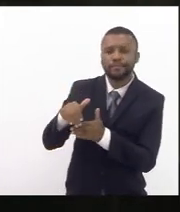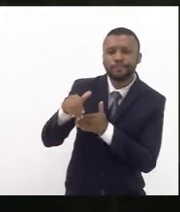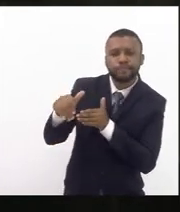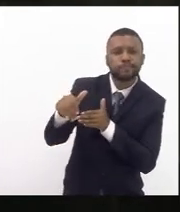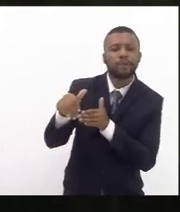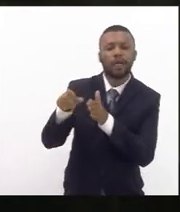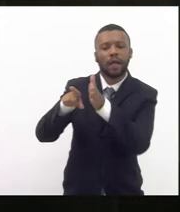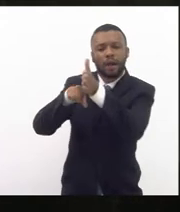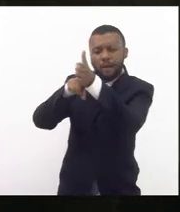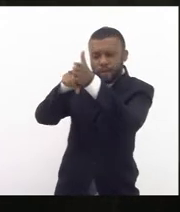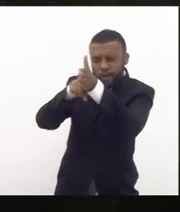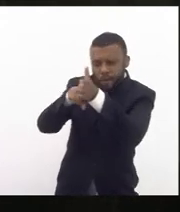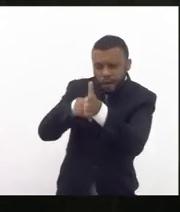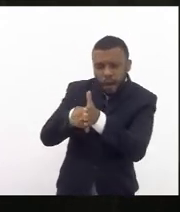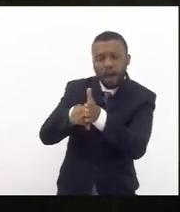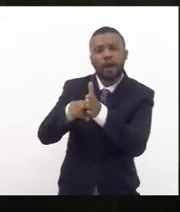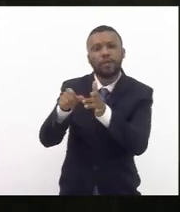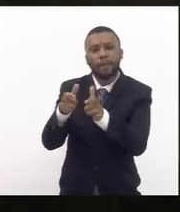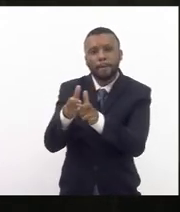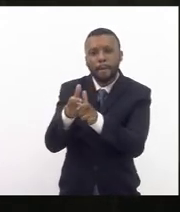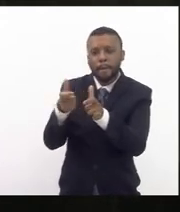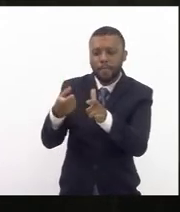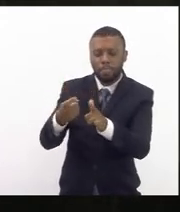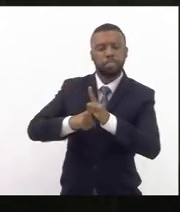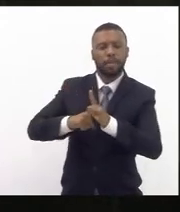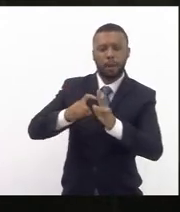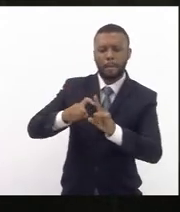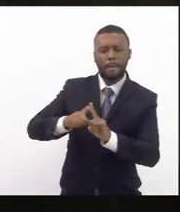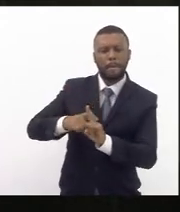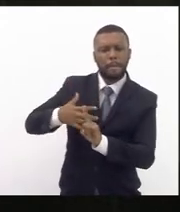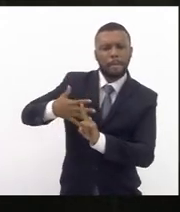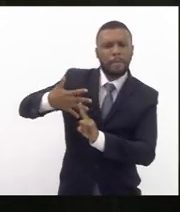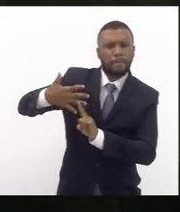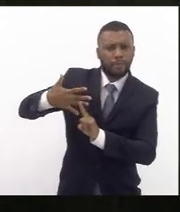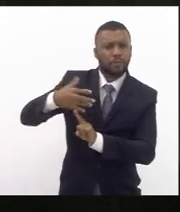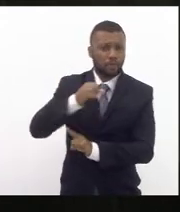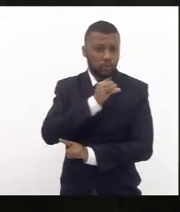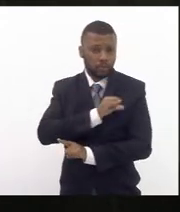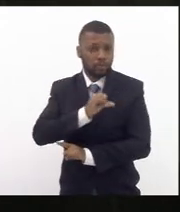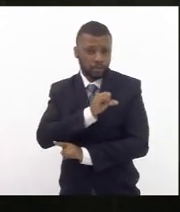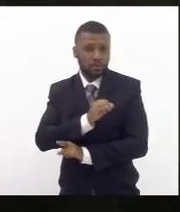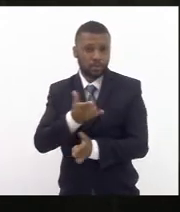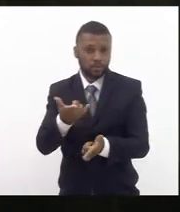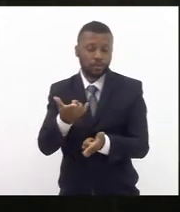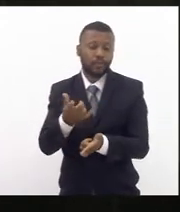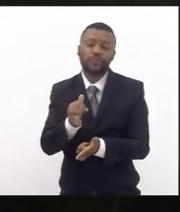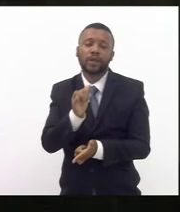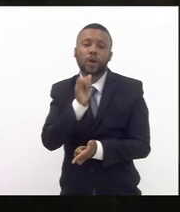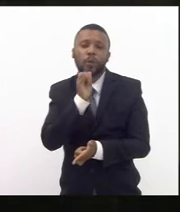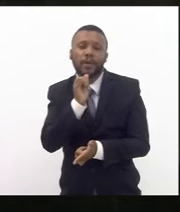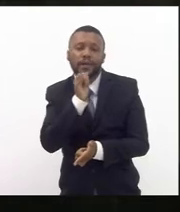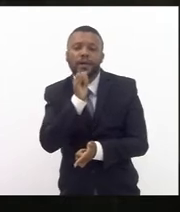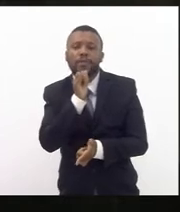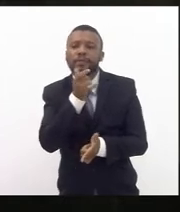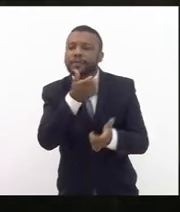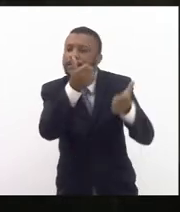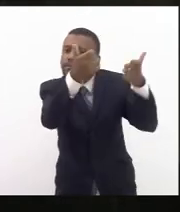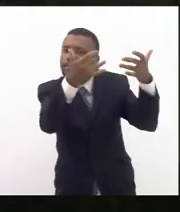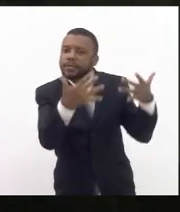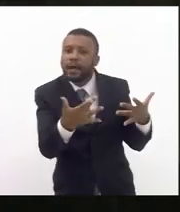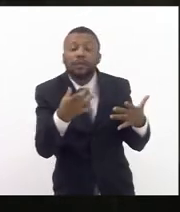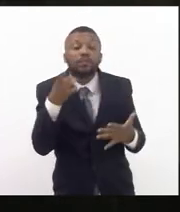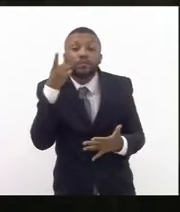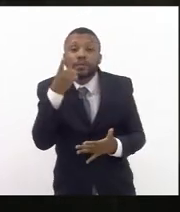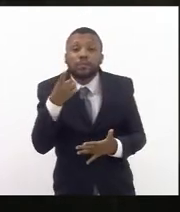que irá investigar o crescimento da dívida pública no Estado do Rio de Janeiro, a exemplo do que tem dito o deputado